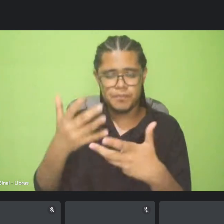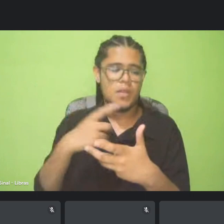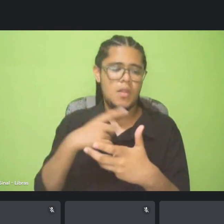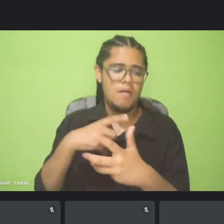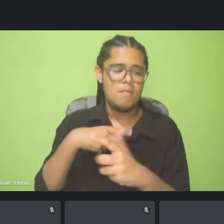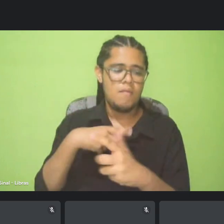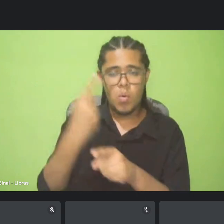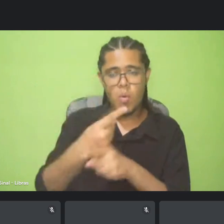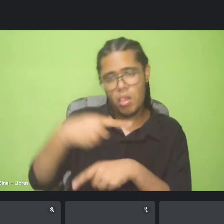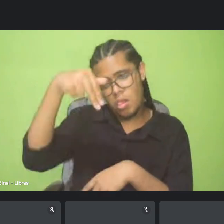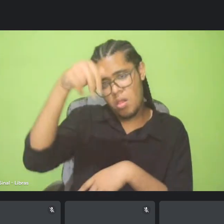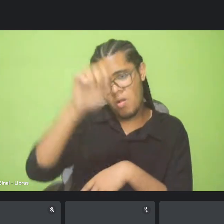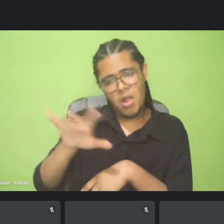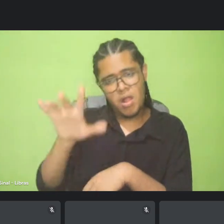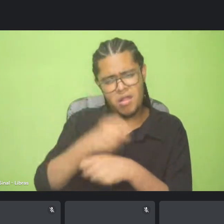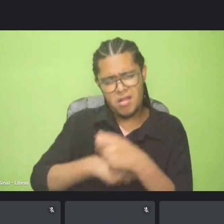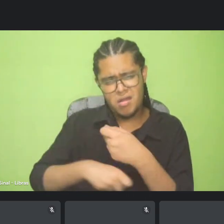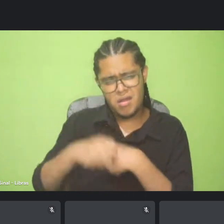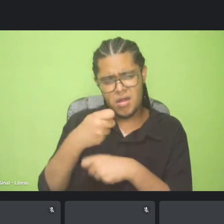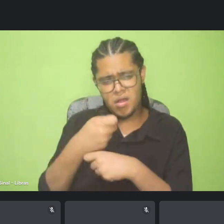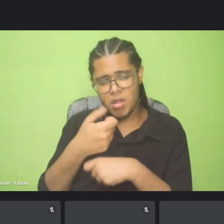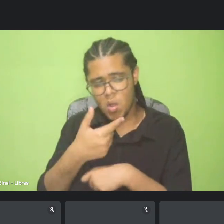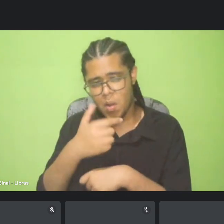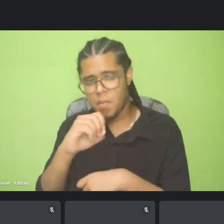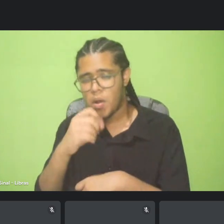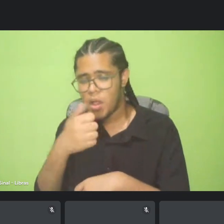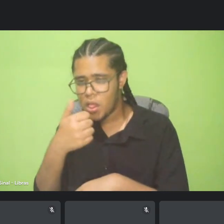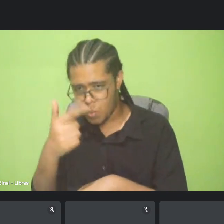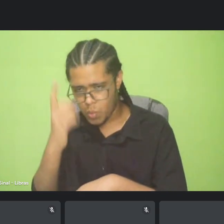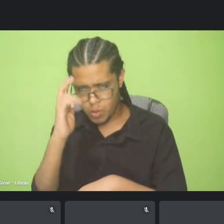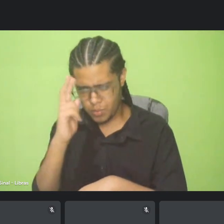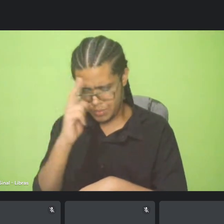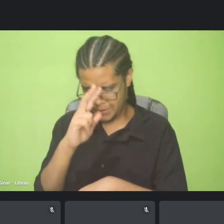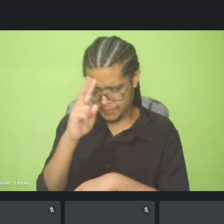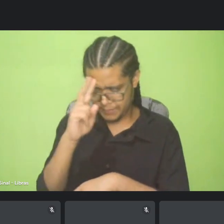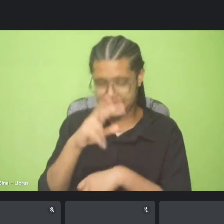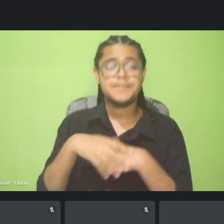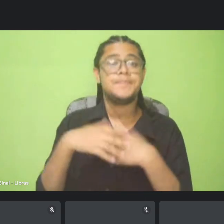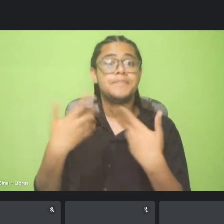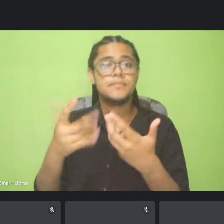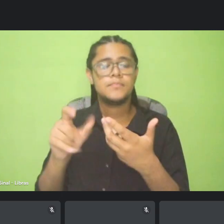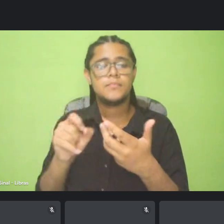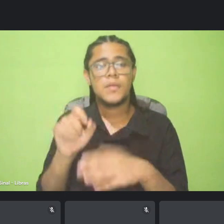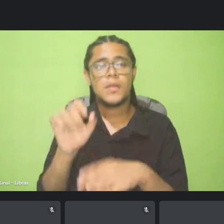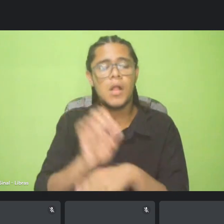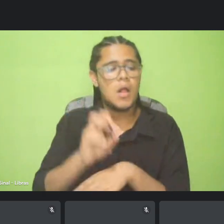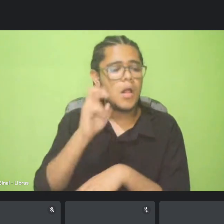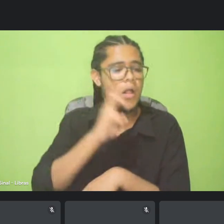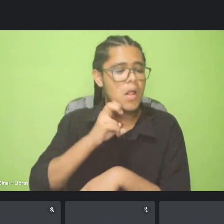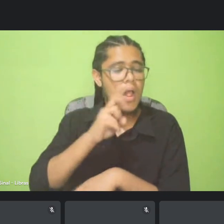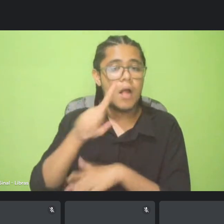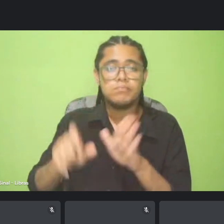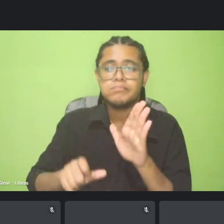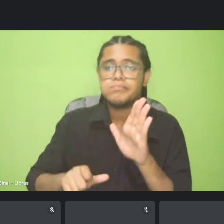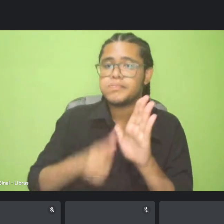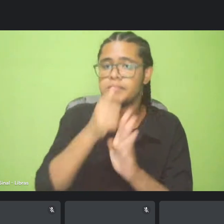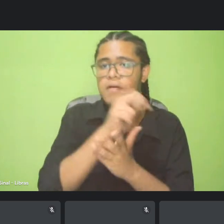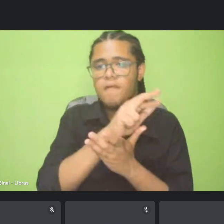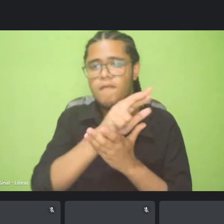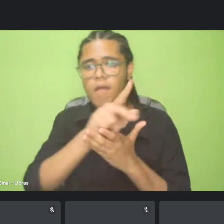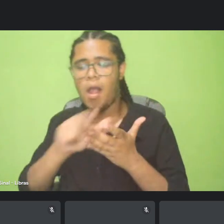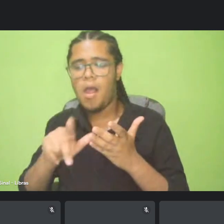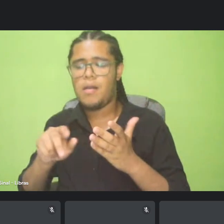engano. Então, assim, como a Aninha já falou, o Rio Grande do Norte é pioneiro em várias coisas. A lei que